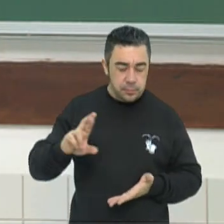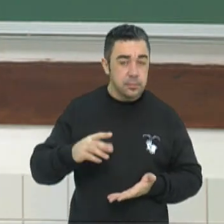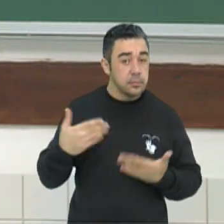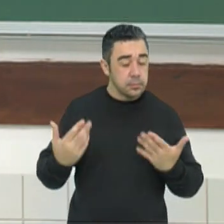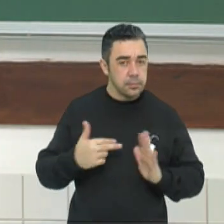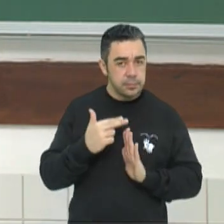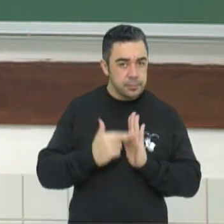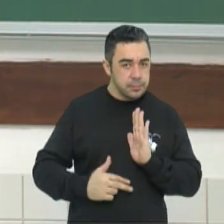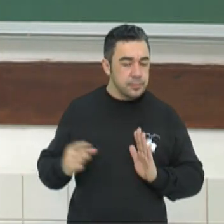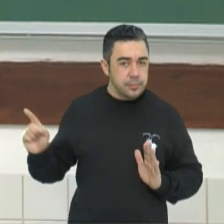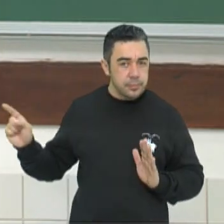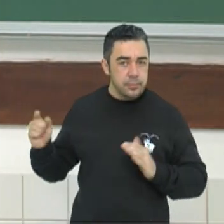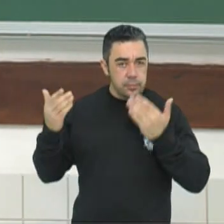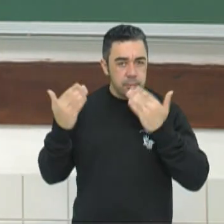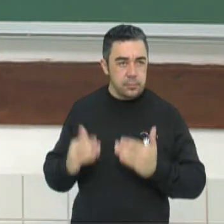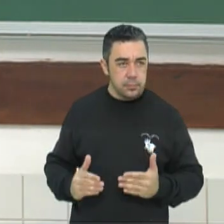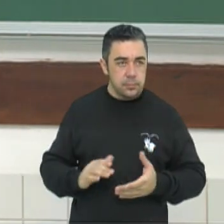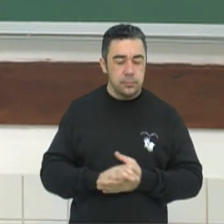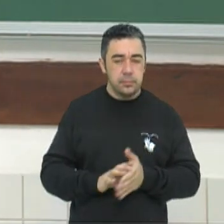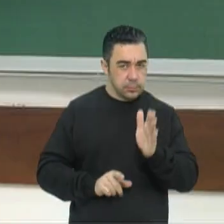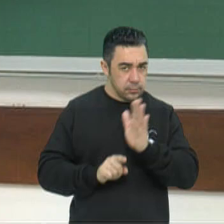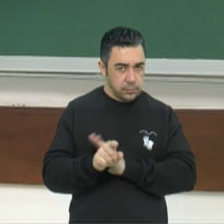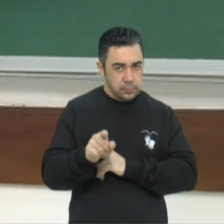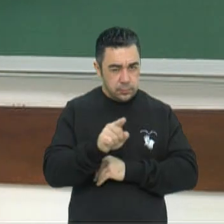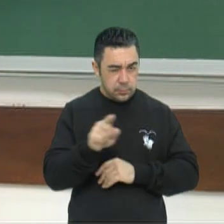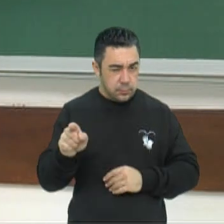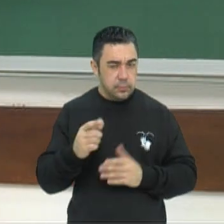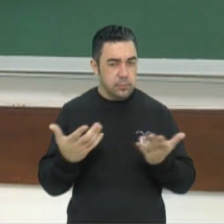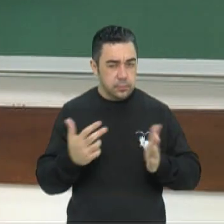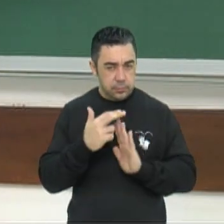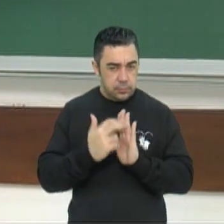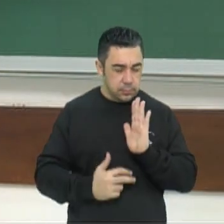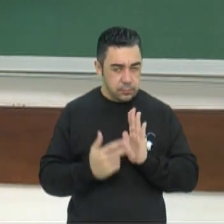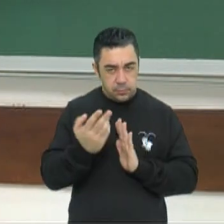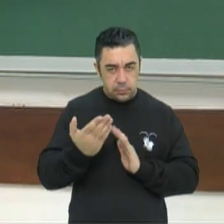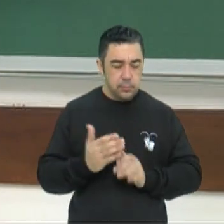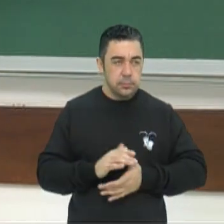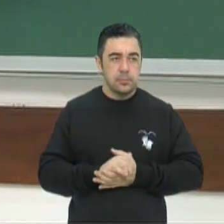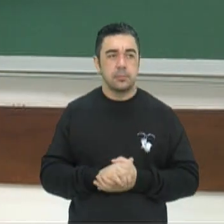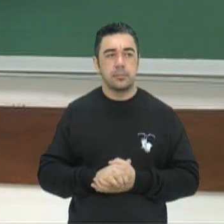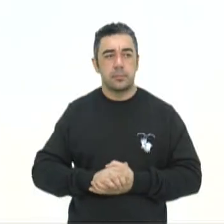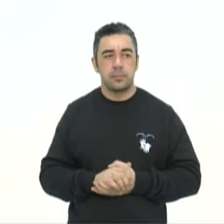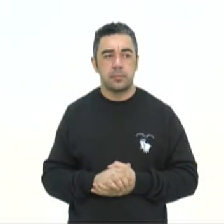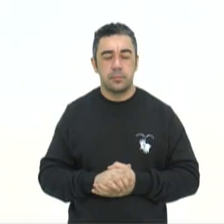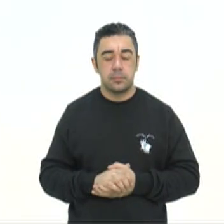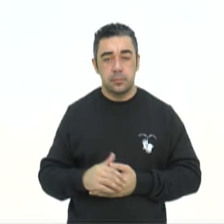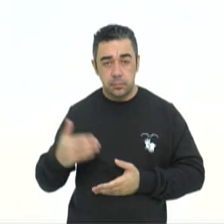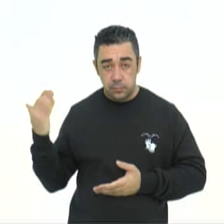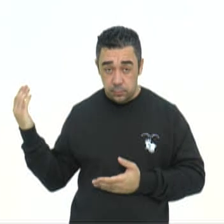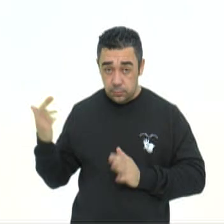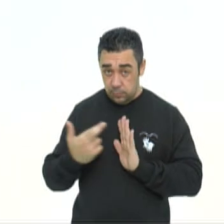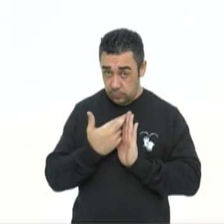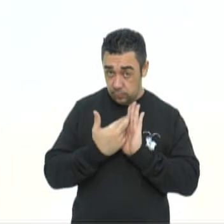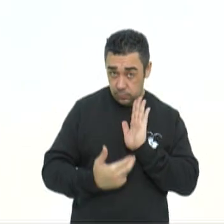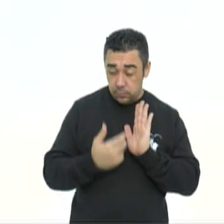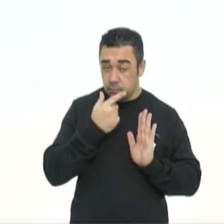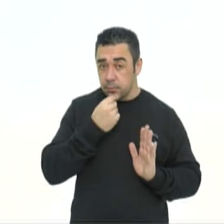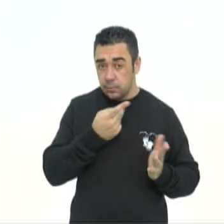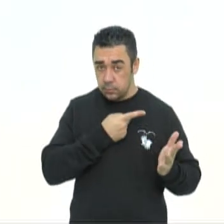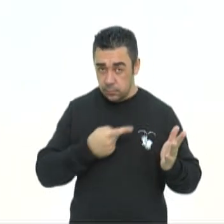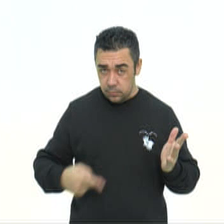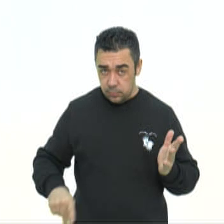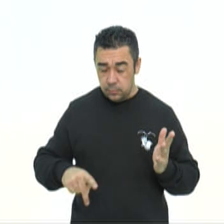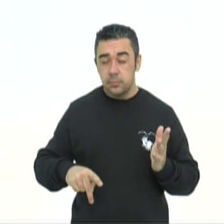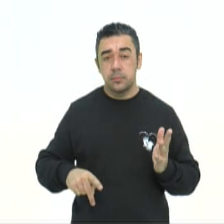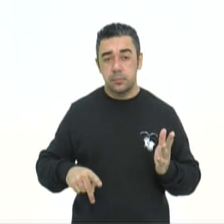nessa análise, tem um quiz agora. Eu quero ler com vocês. Com base no relatório do presidente da província